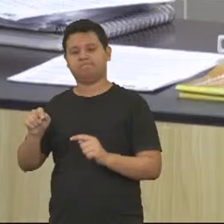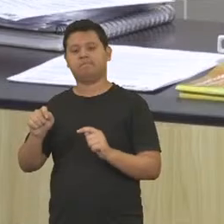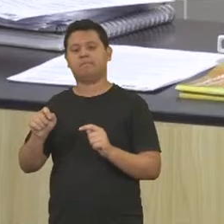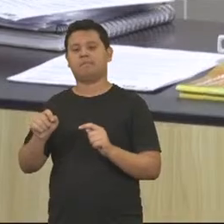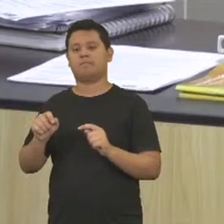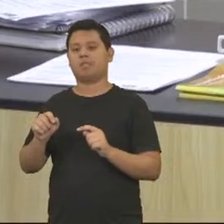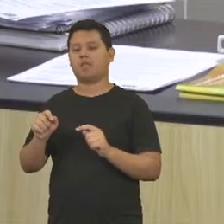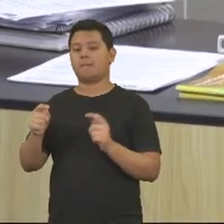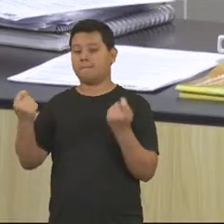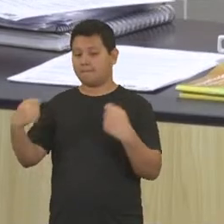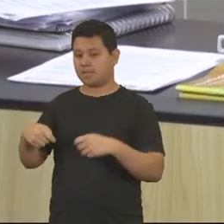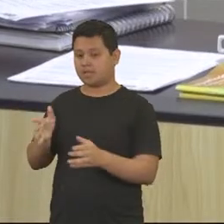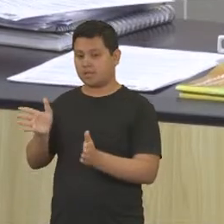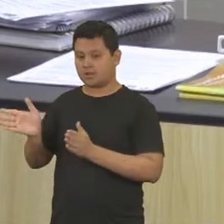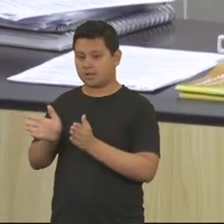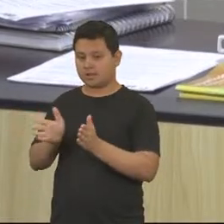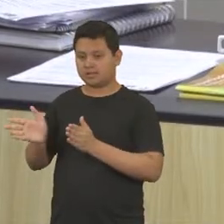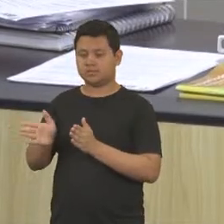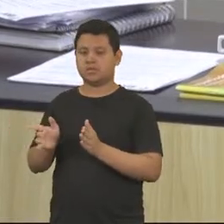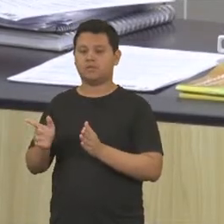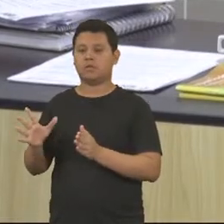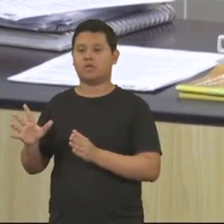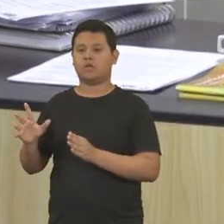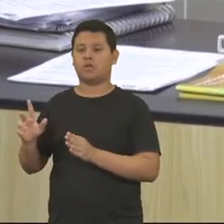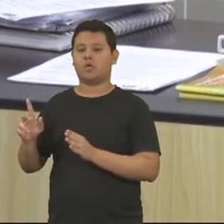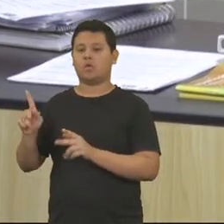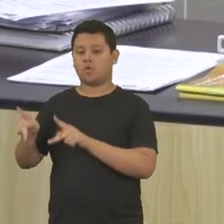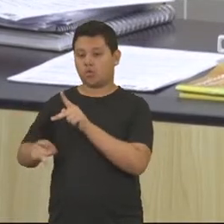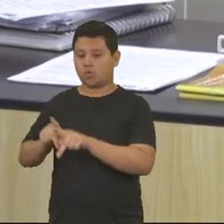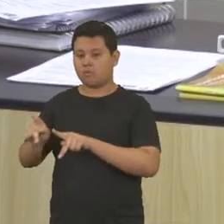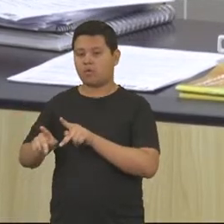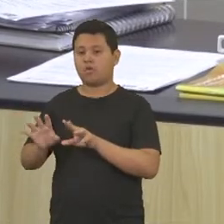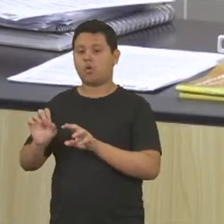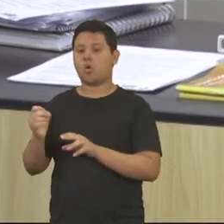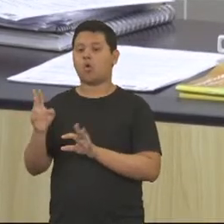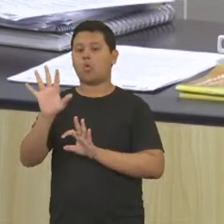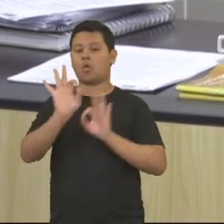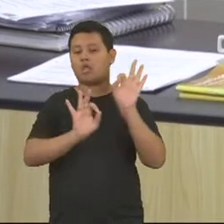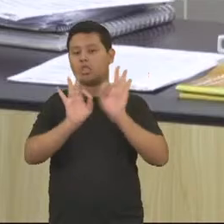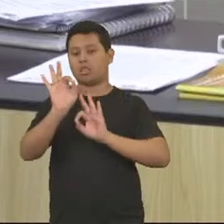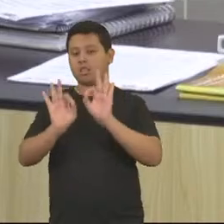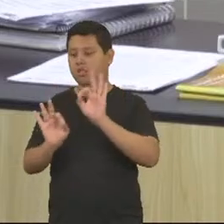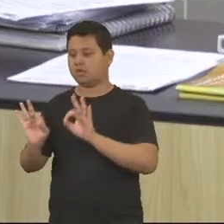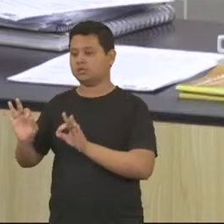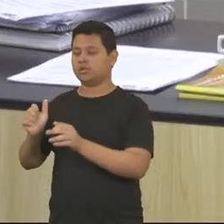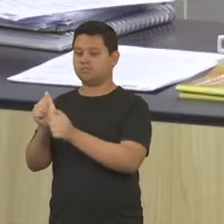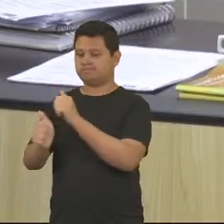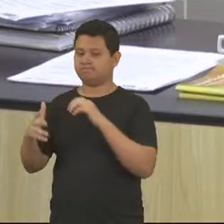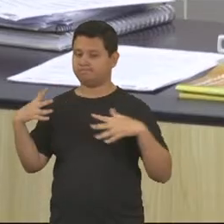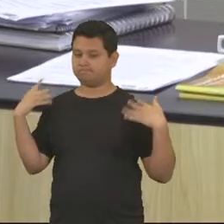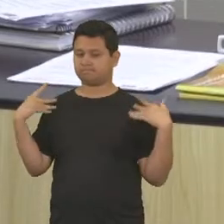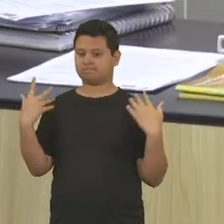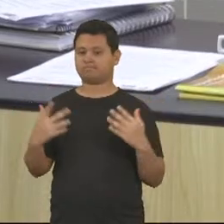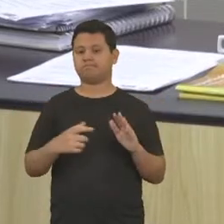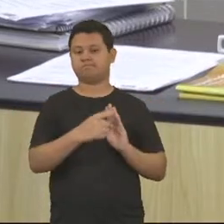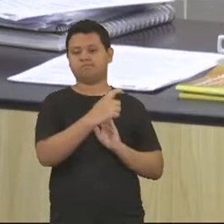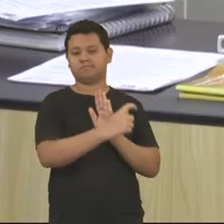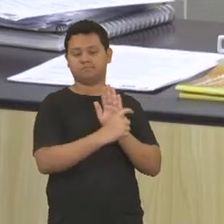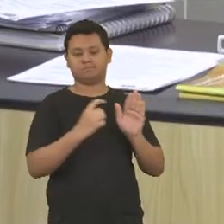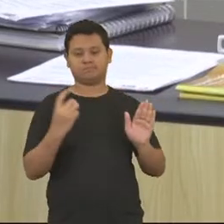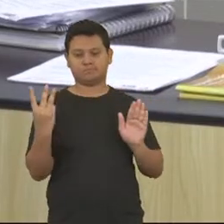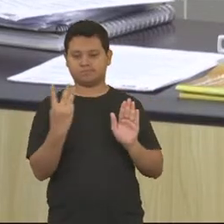sejam acessíveis para uso público ou organizados com fins recreativos. Parágrafo